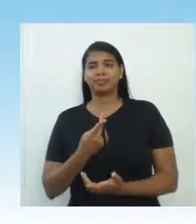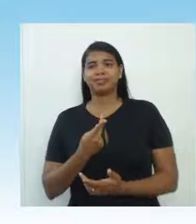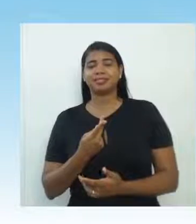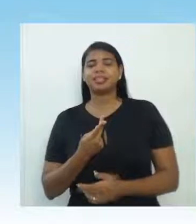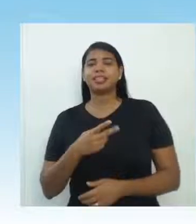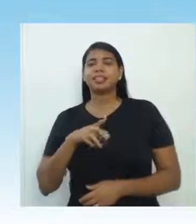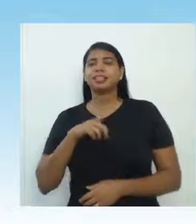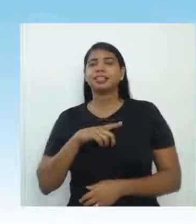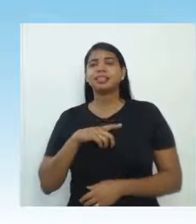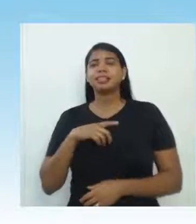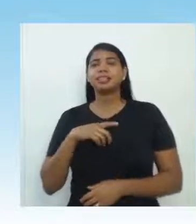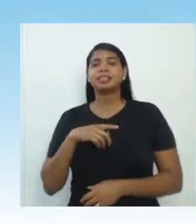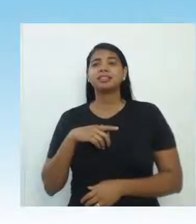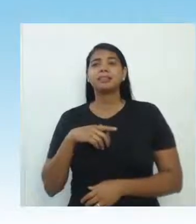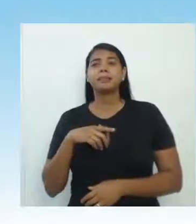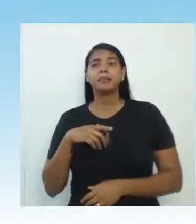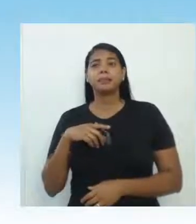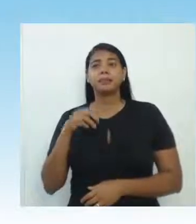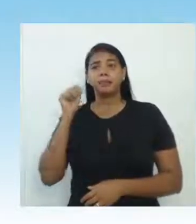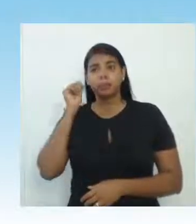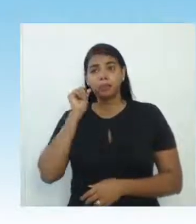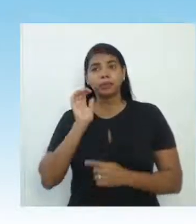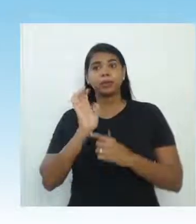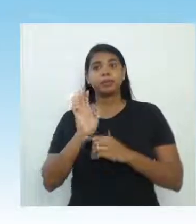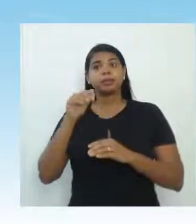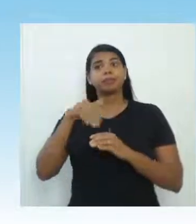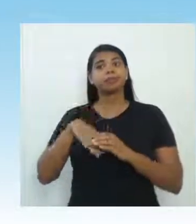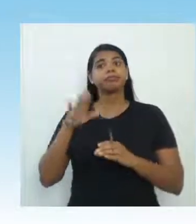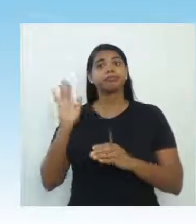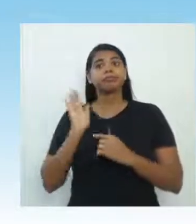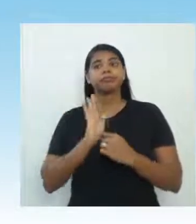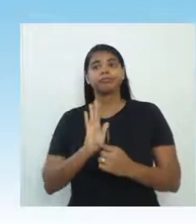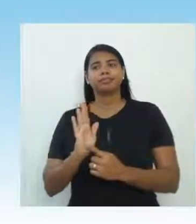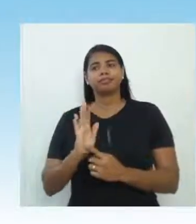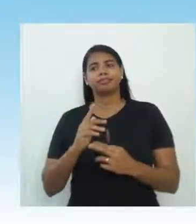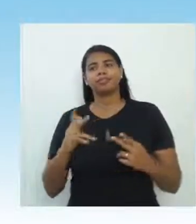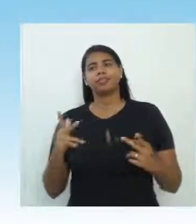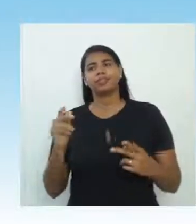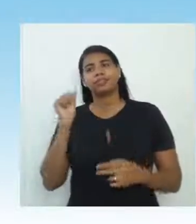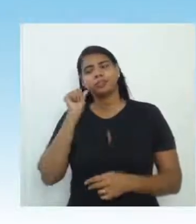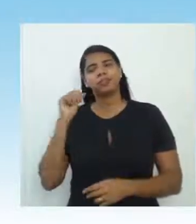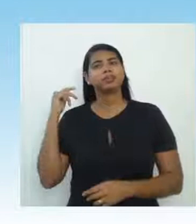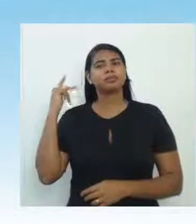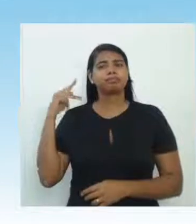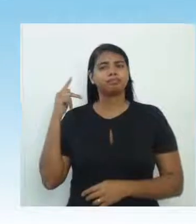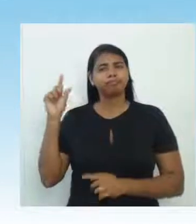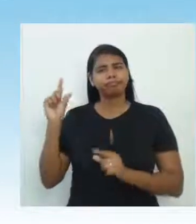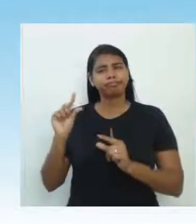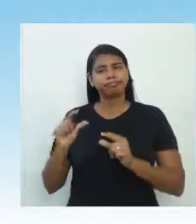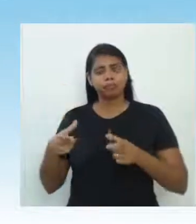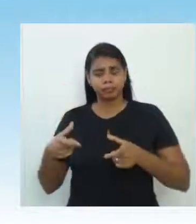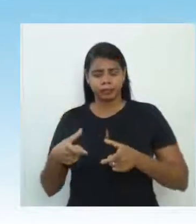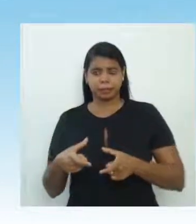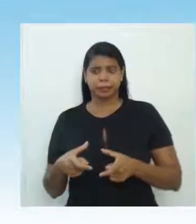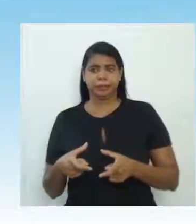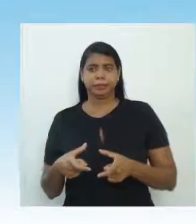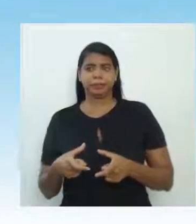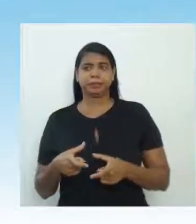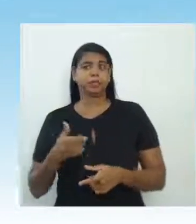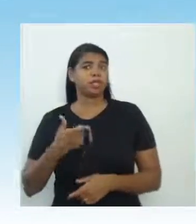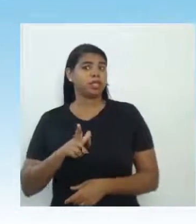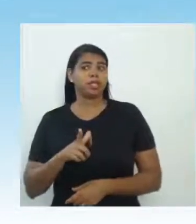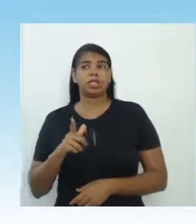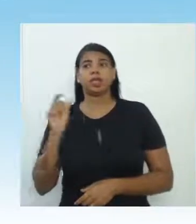menos mulheres eleitas representando outras mulheres, né? É uma porcentagem bem pequena. Então, não é que nós,